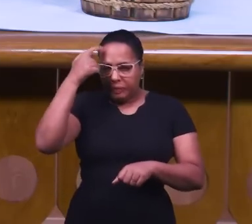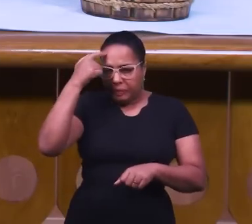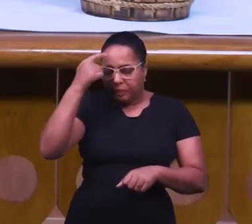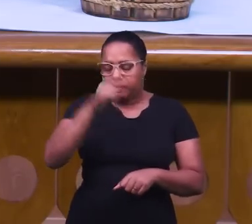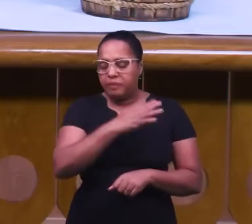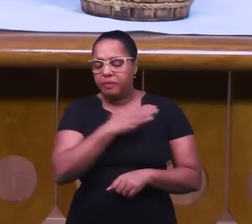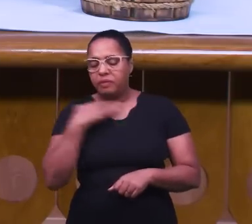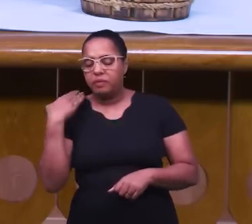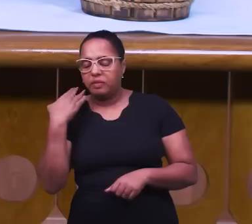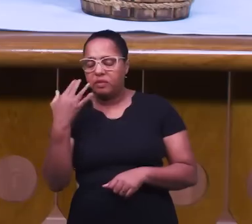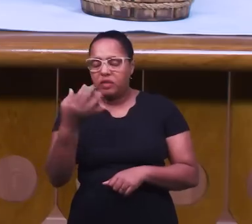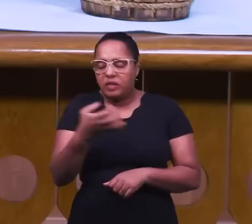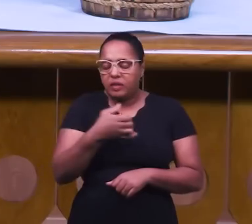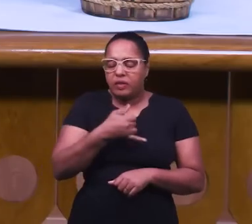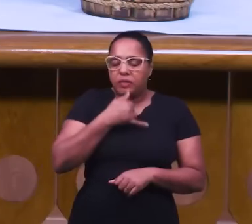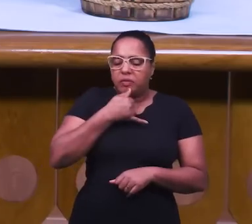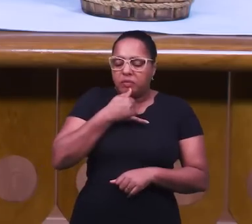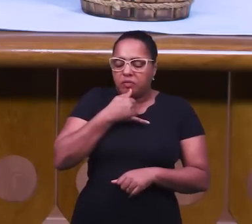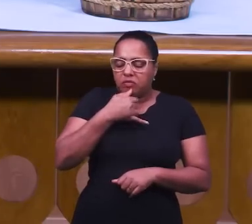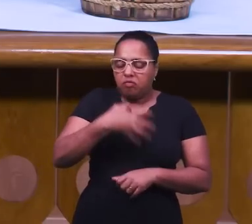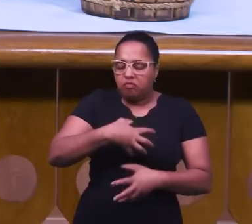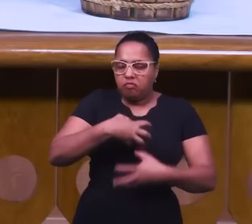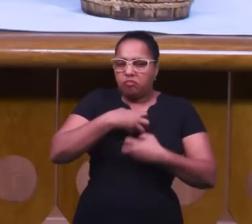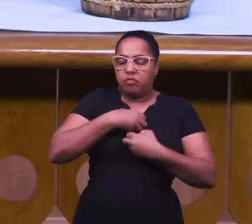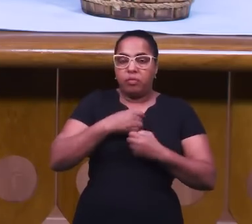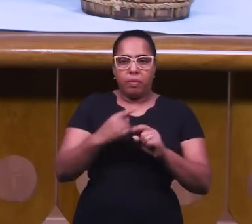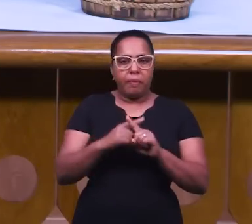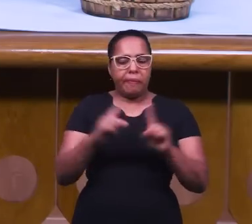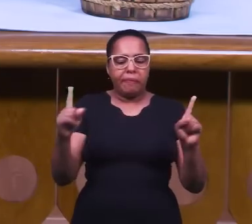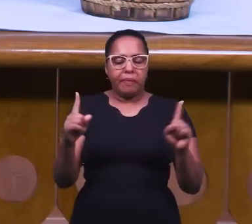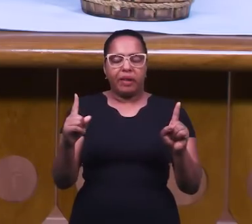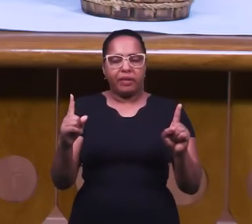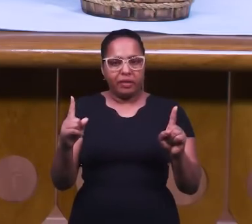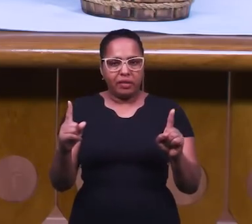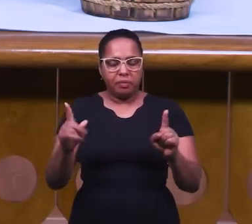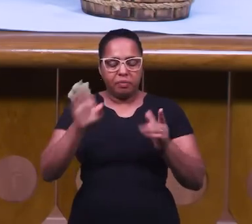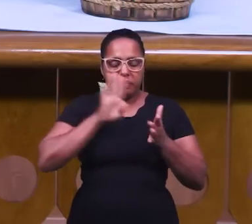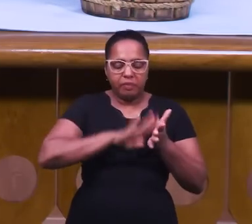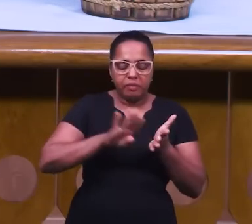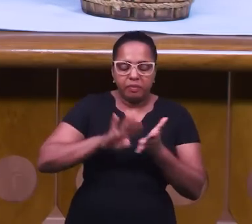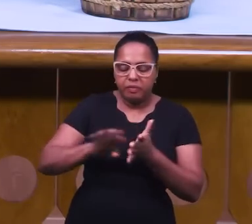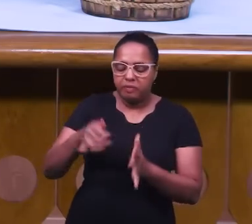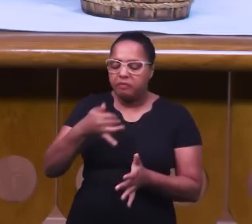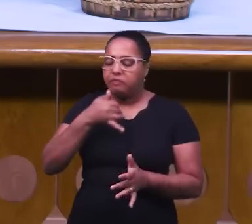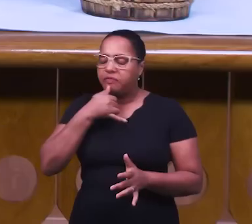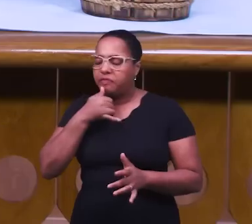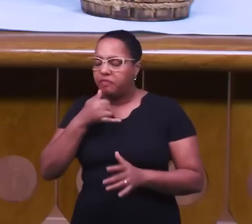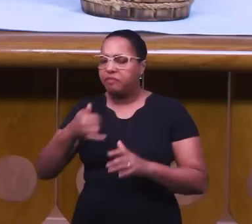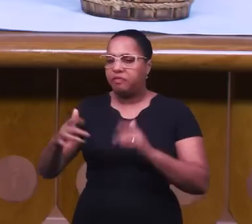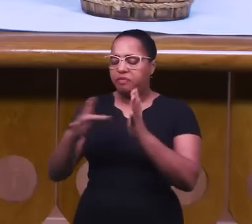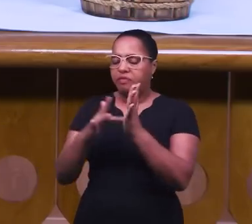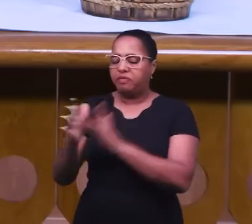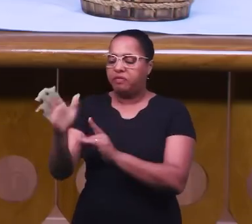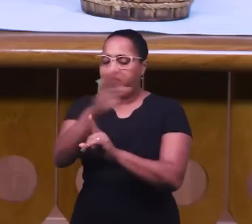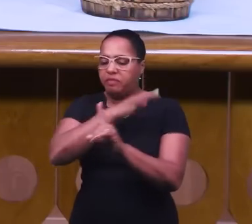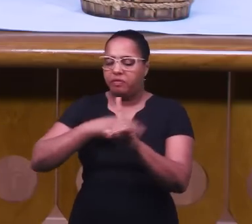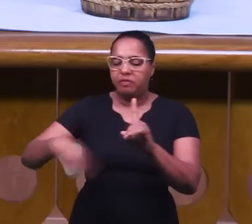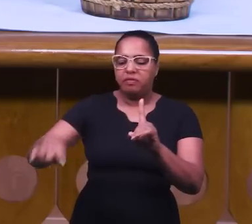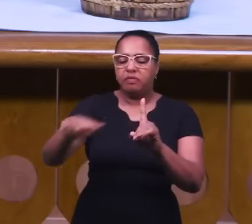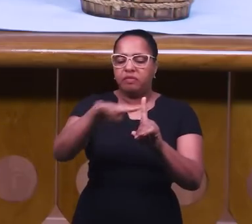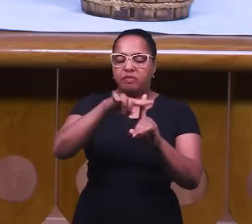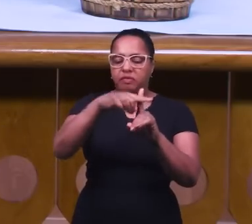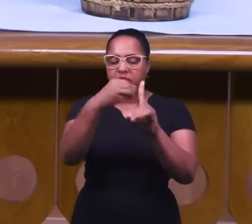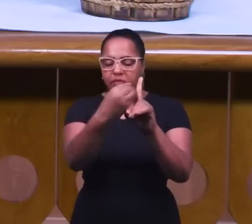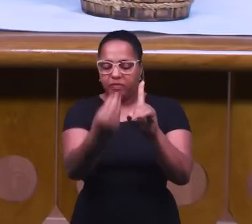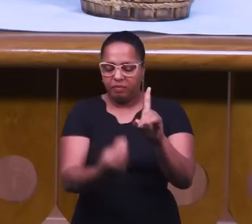toma consciência que vai morrer um dia, ele se torna um ser infeliz. Mas para tirar essa infelicidade, Jesus veio e nos deu vida. Ele